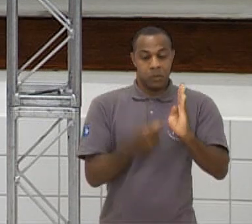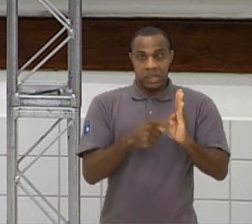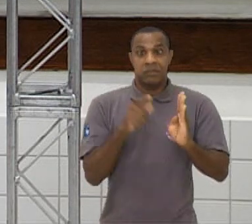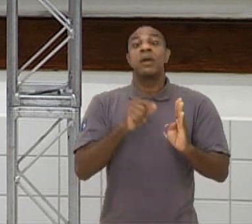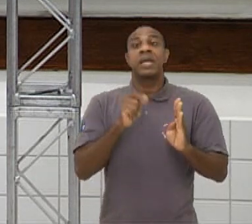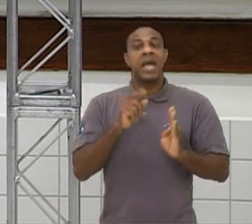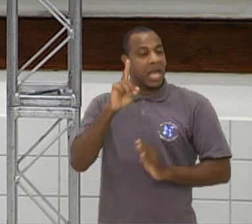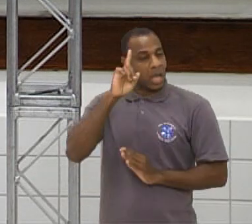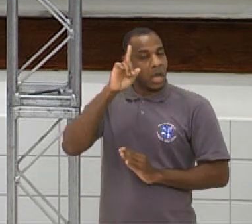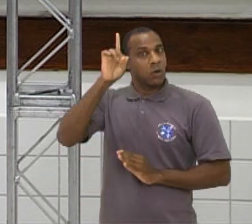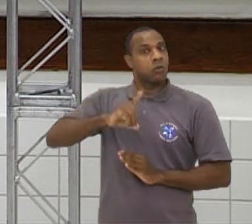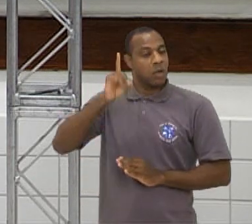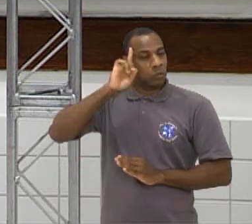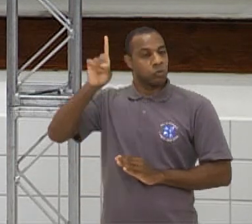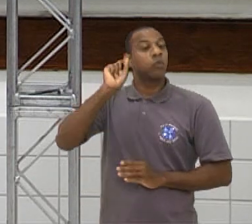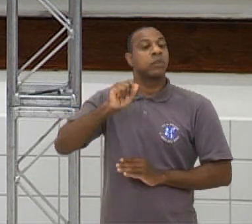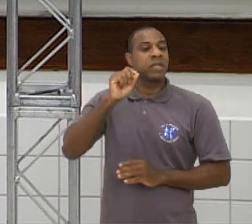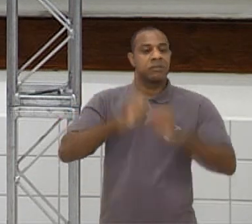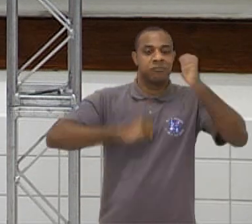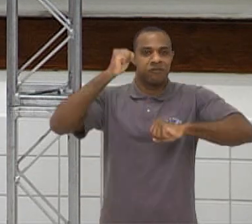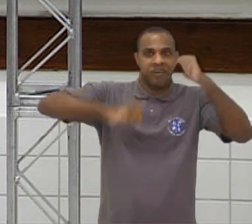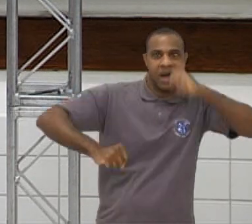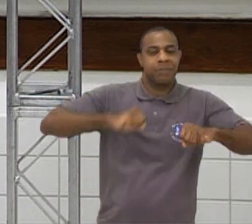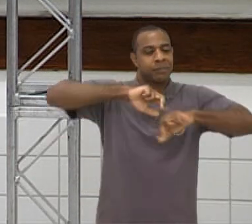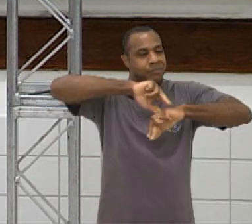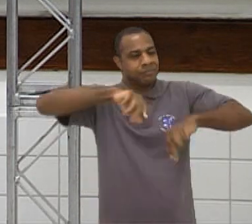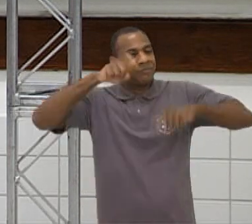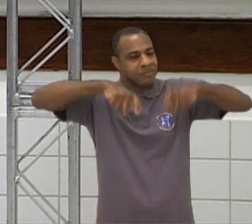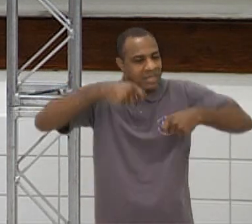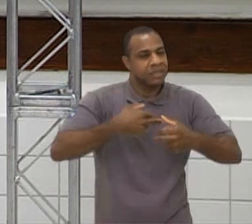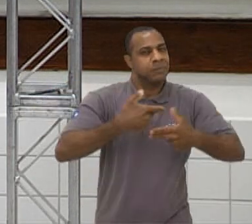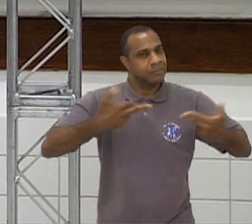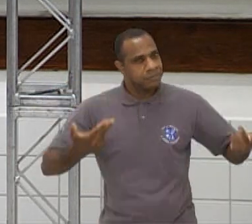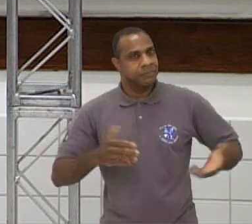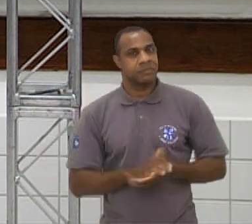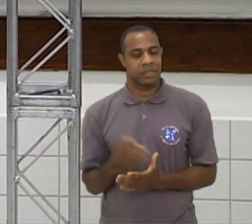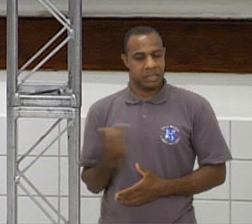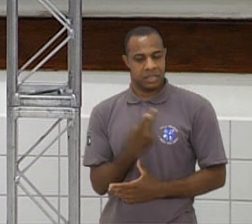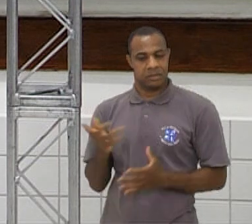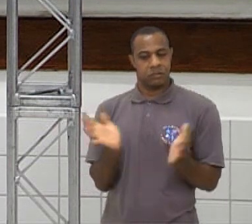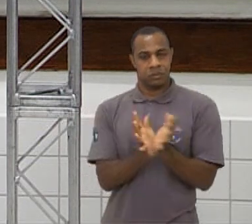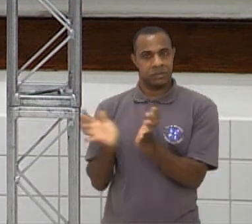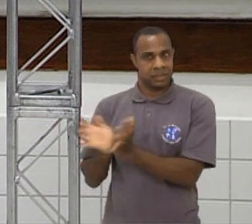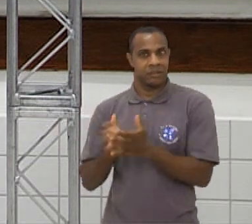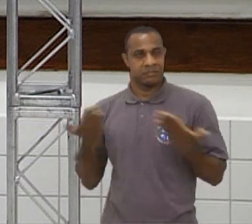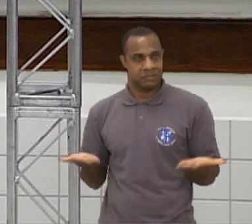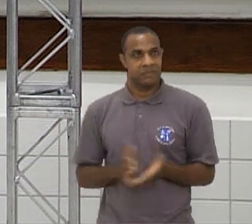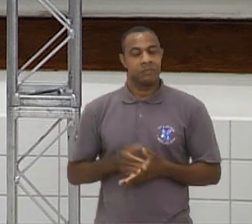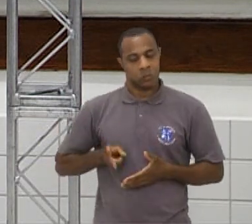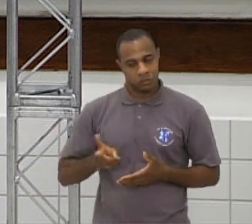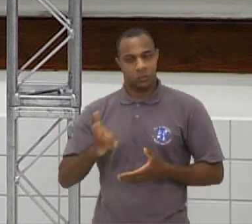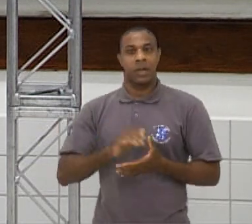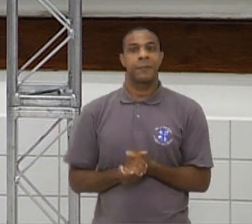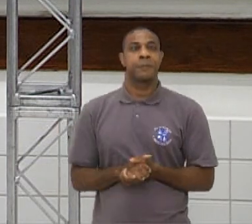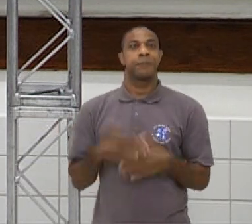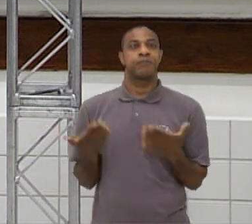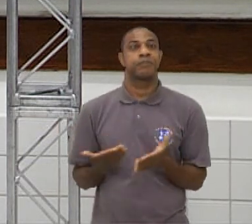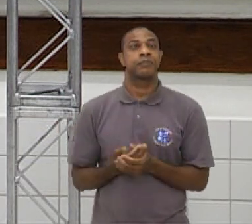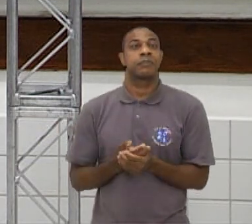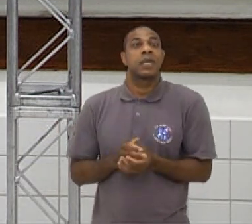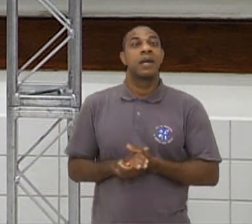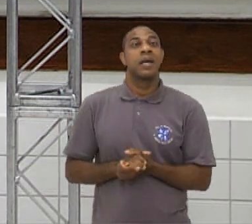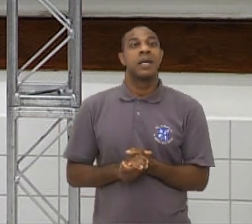a luta de classes é essa relação entre essas duas classes, da burguesia e do proletariado. Vamos continuar?